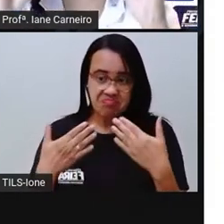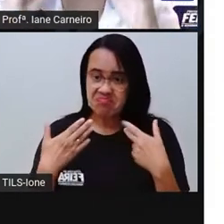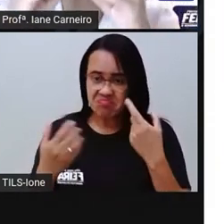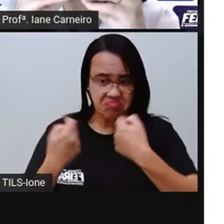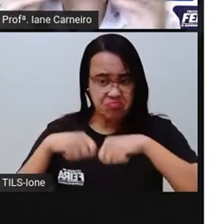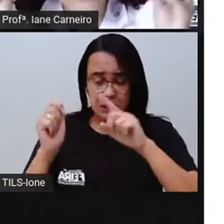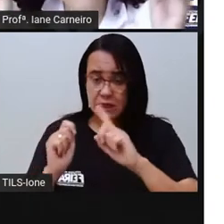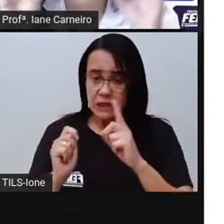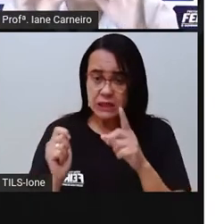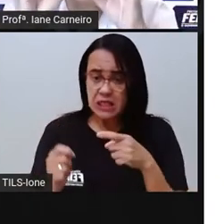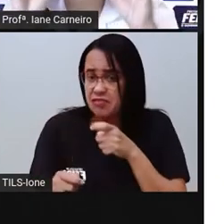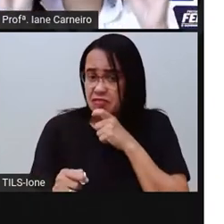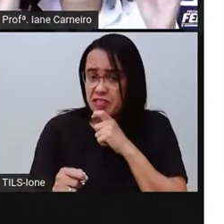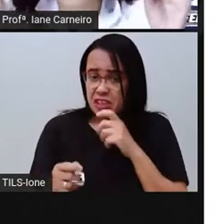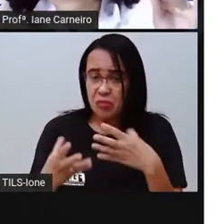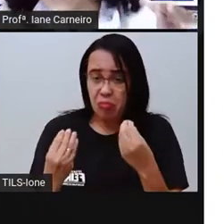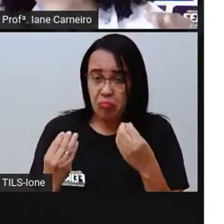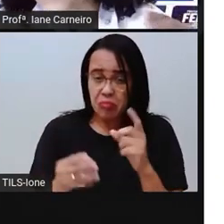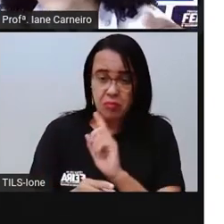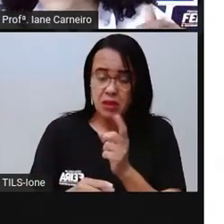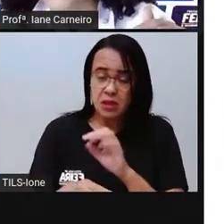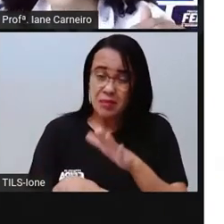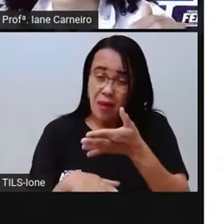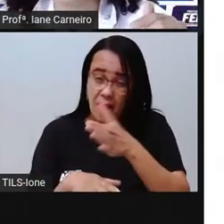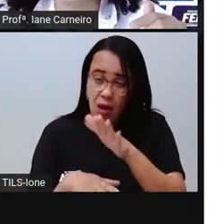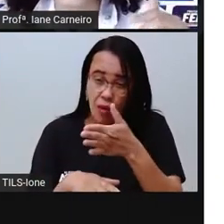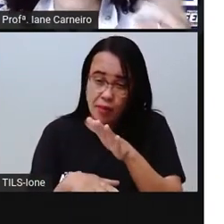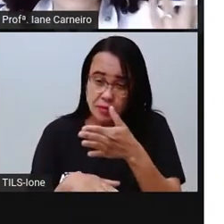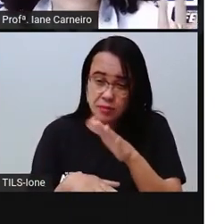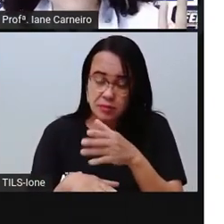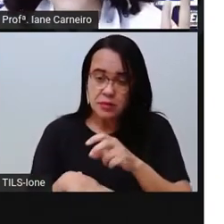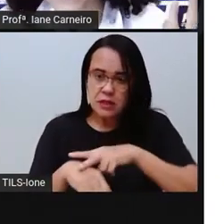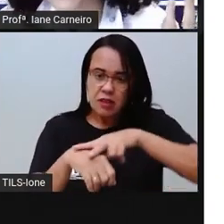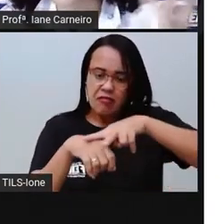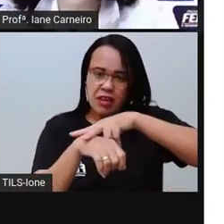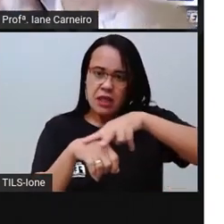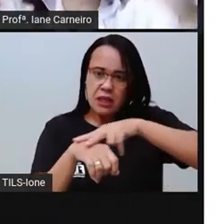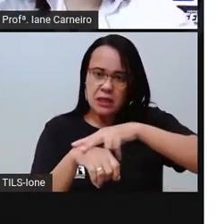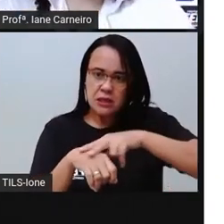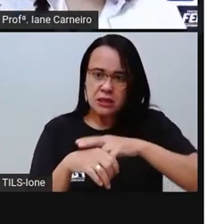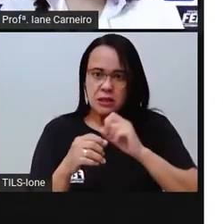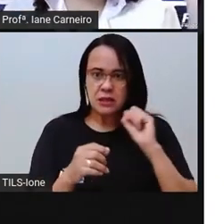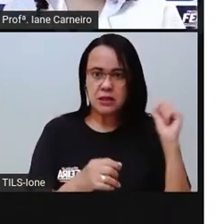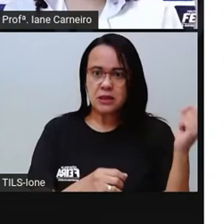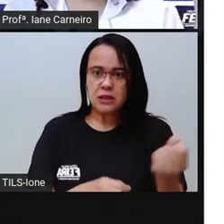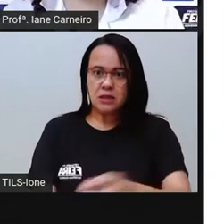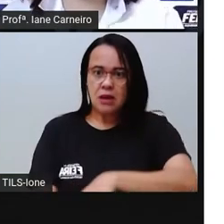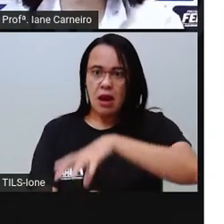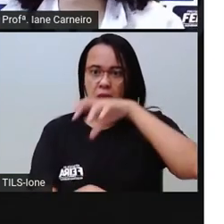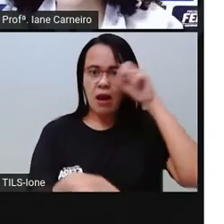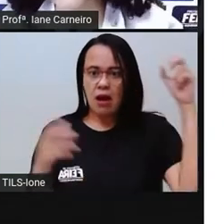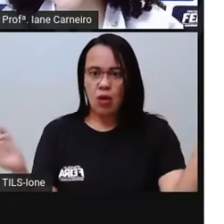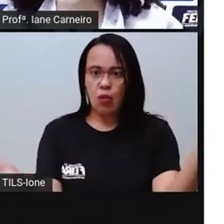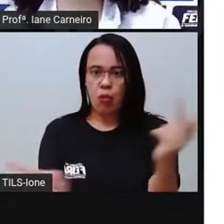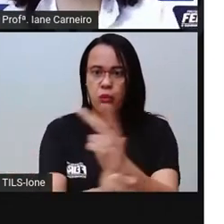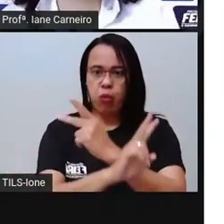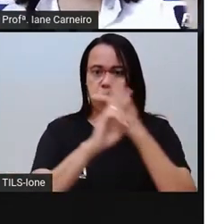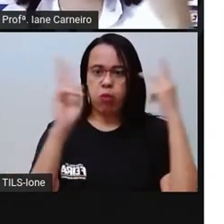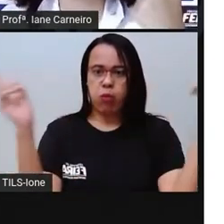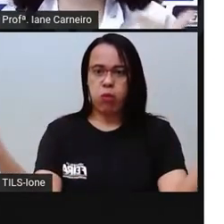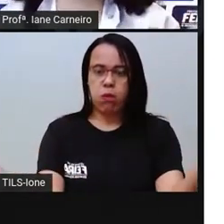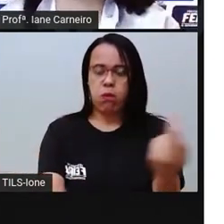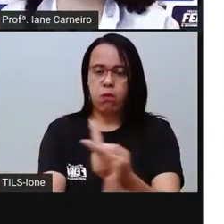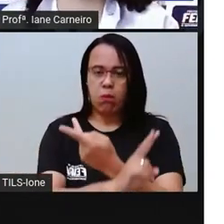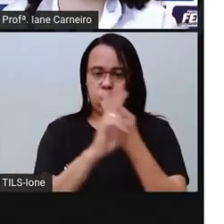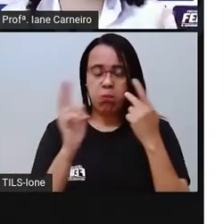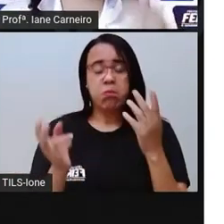calor, nem muito frio, uma temperatura legalzinha e ar, né? Então o ar está aí à nossa volta, ele tem o tempo todo.